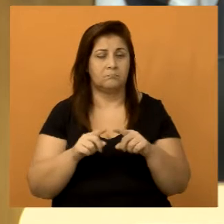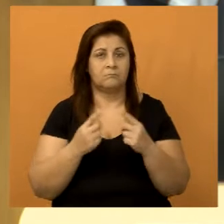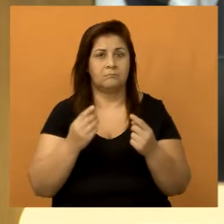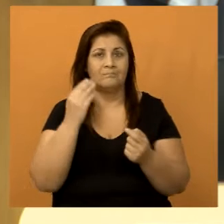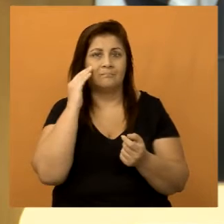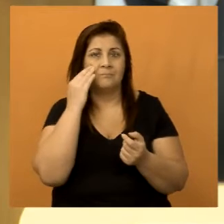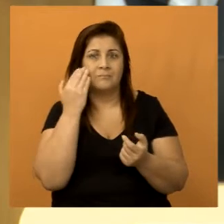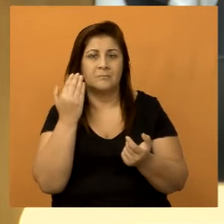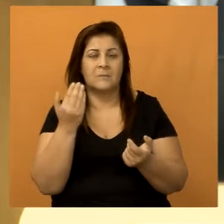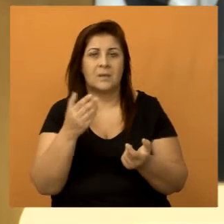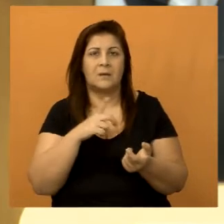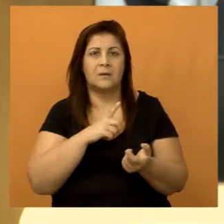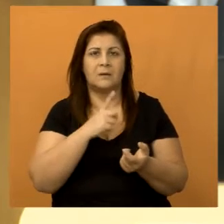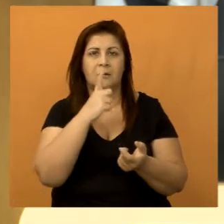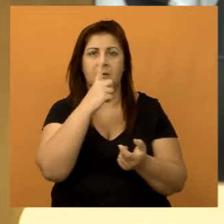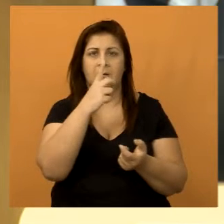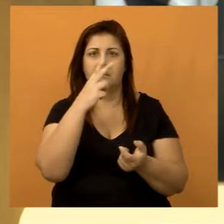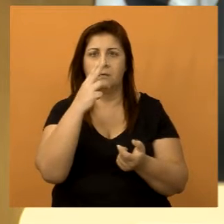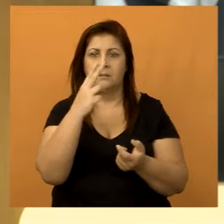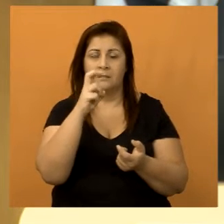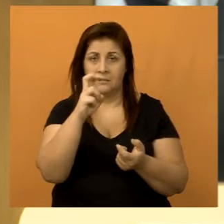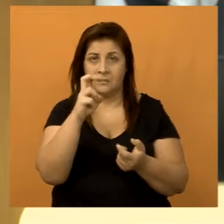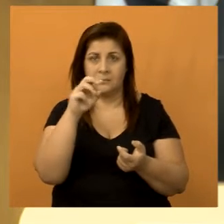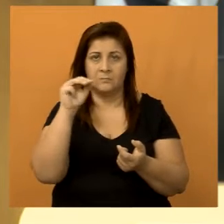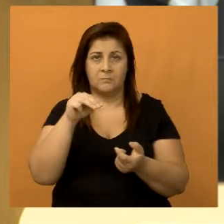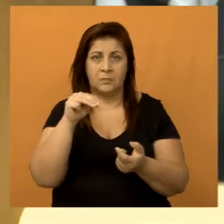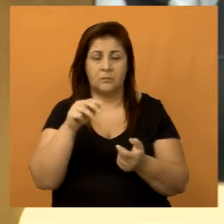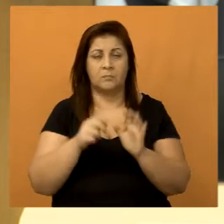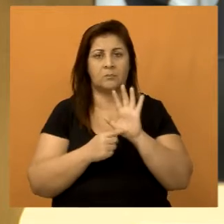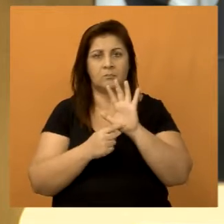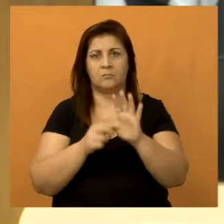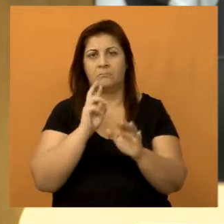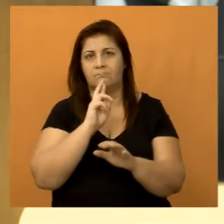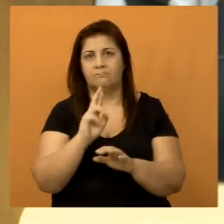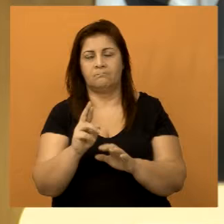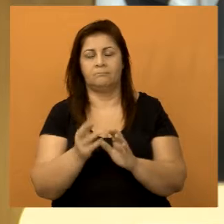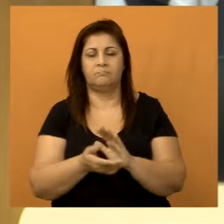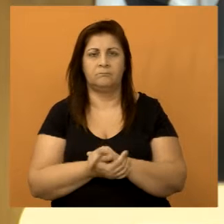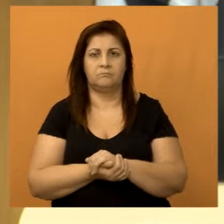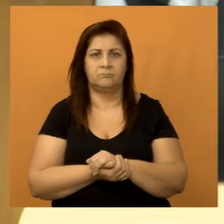15 minutos para apresentar o relatório final dessa CPI.